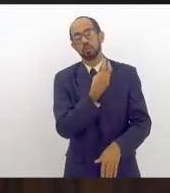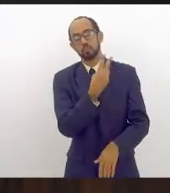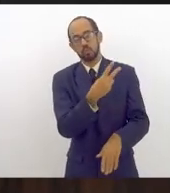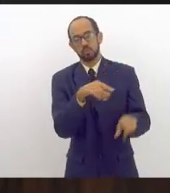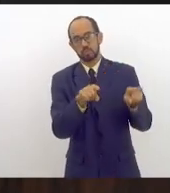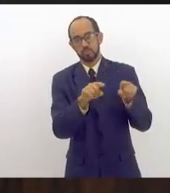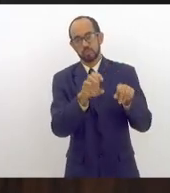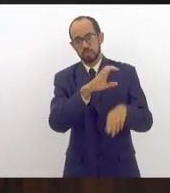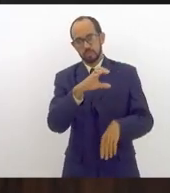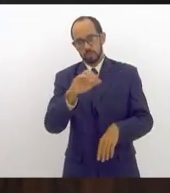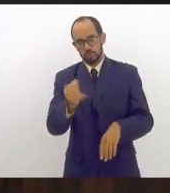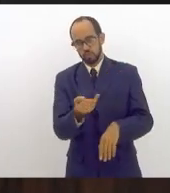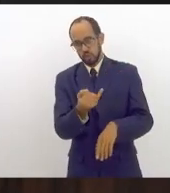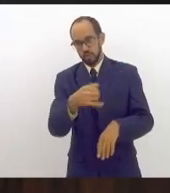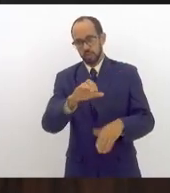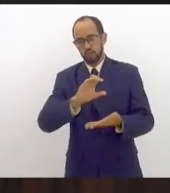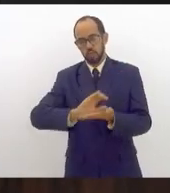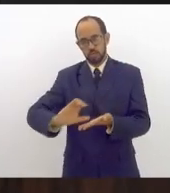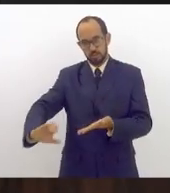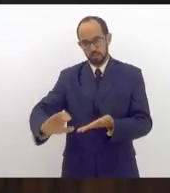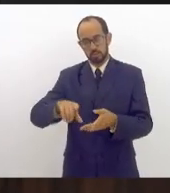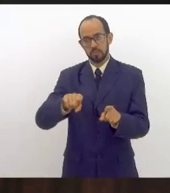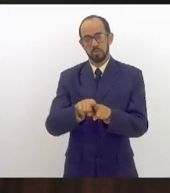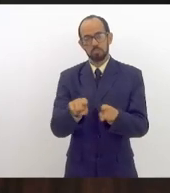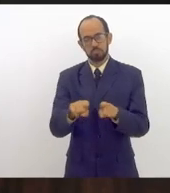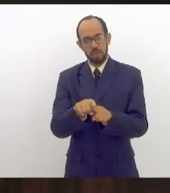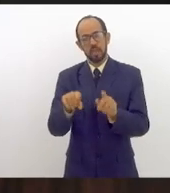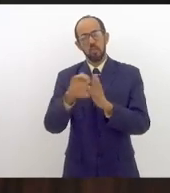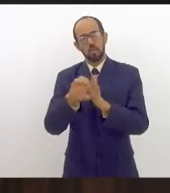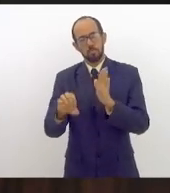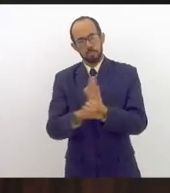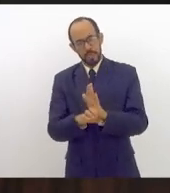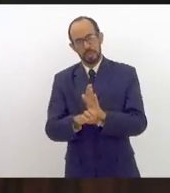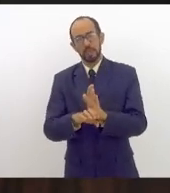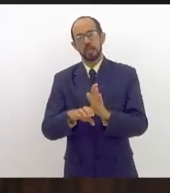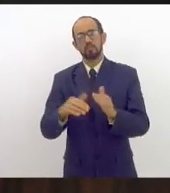orçamento, favorável com emenda e com as emendas